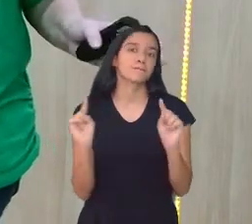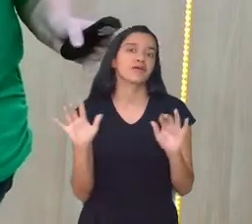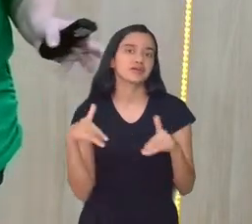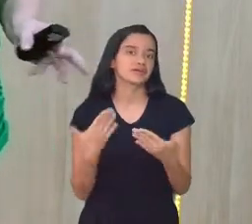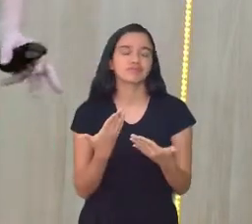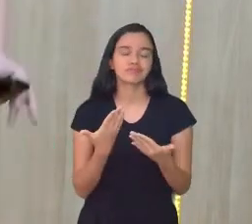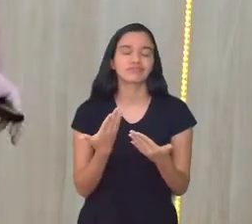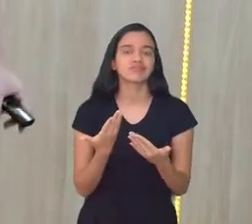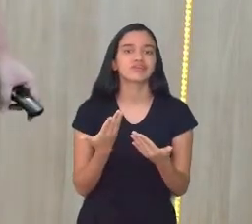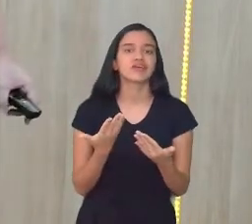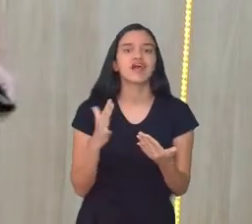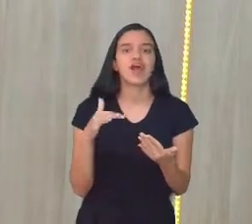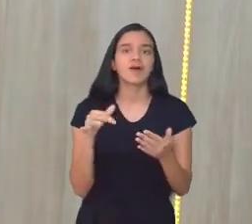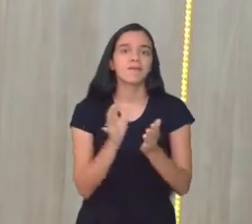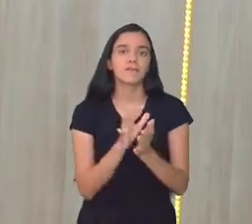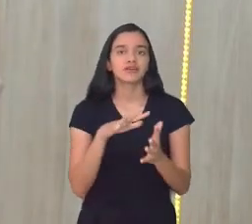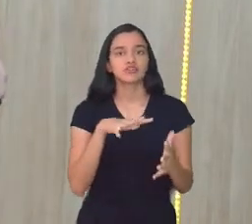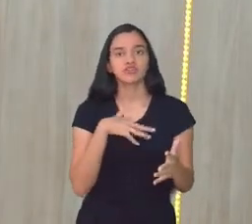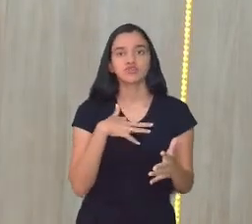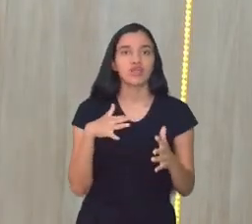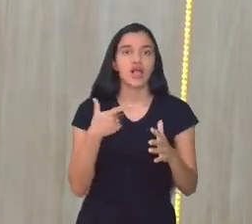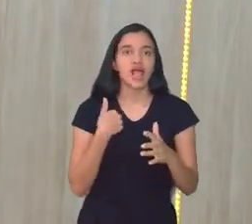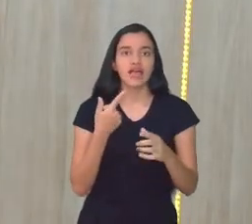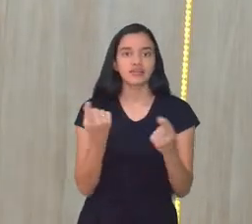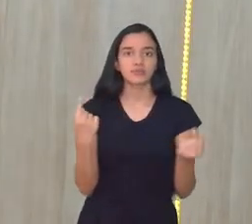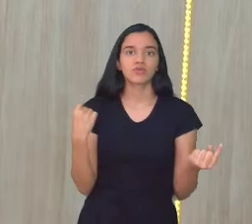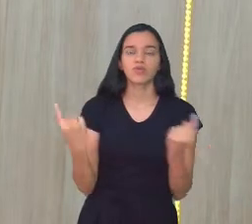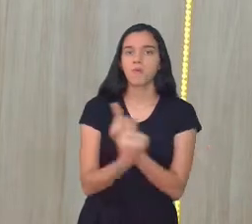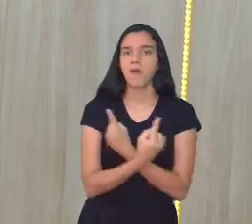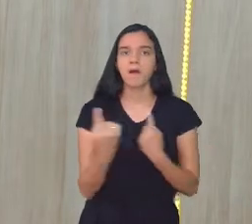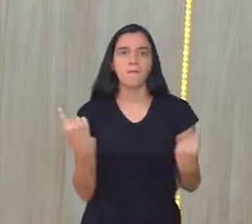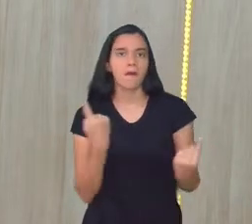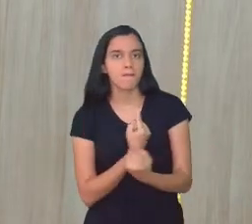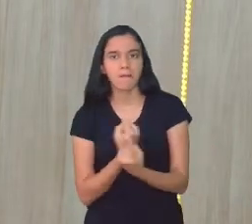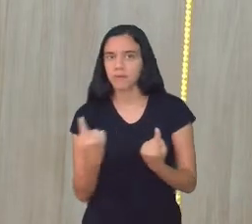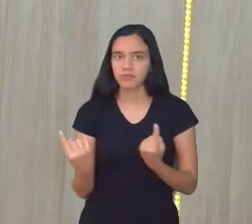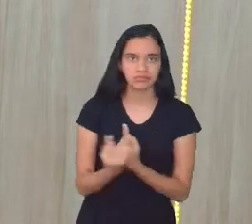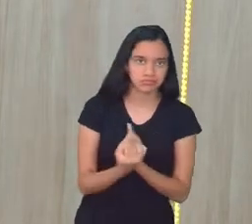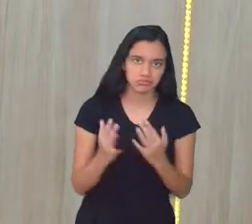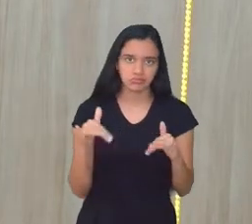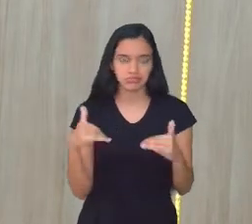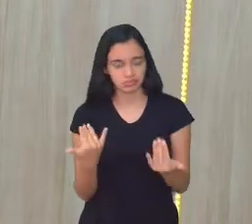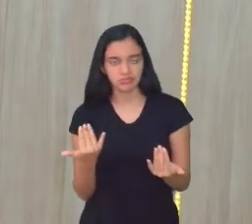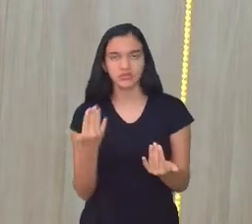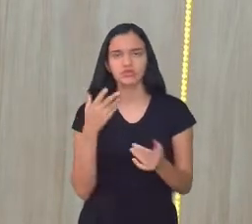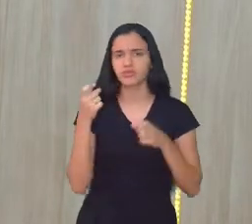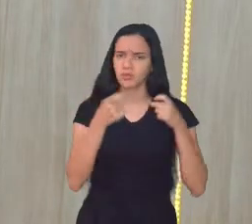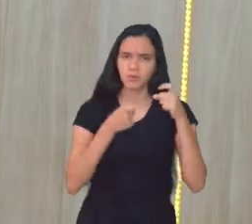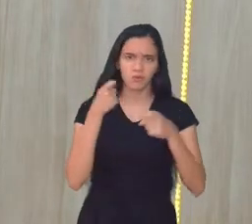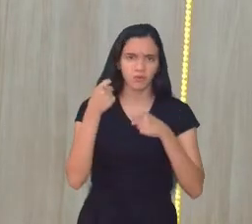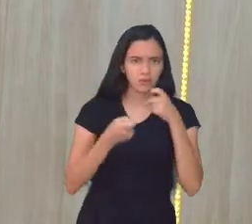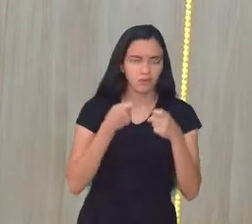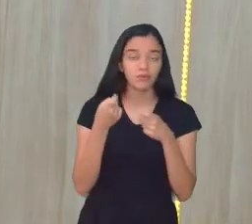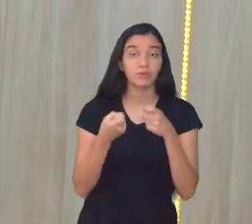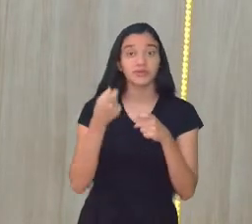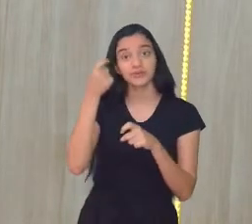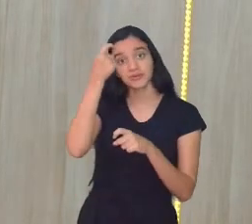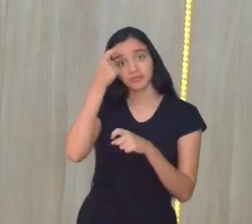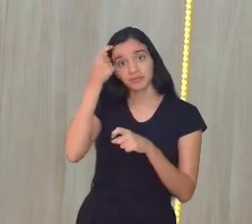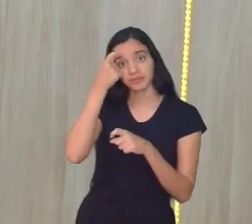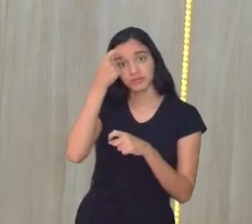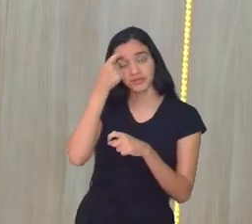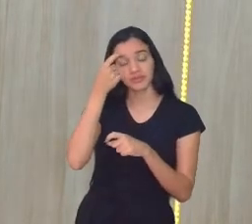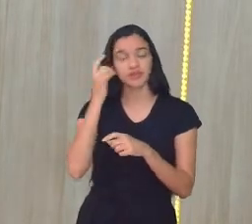em circulação, né? Então, a gente não se preocupa muito com ela. Então, no mesmo